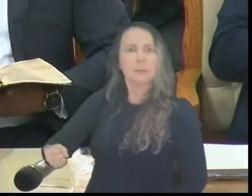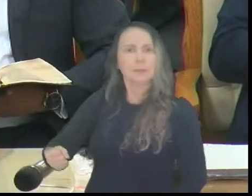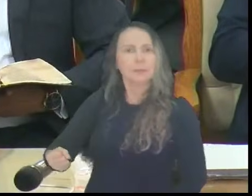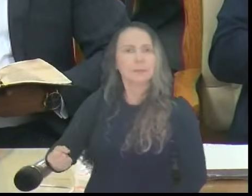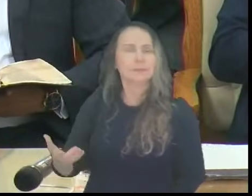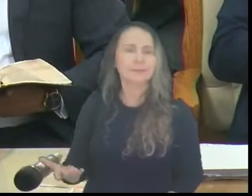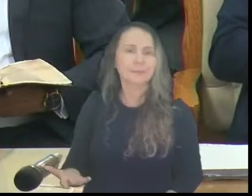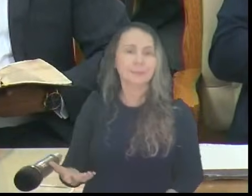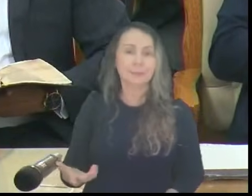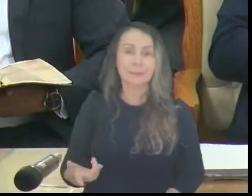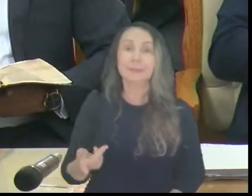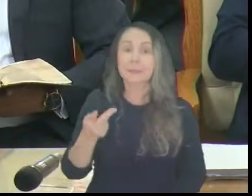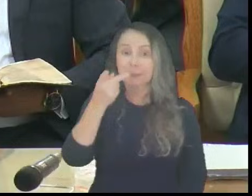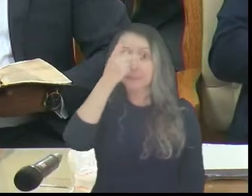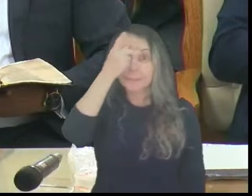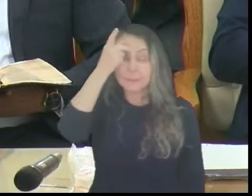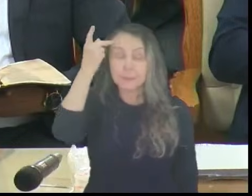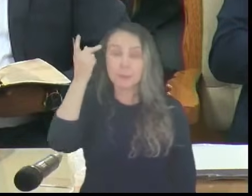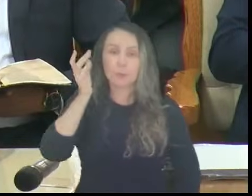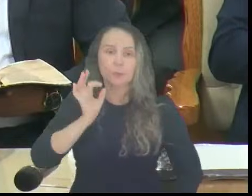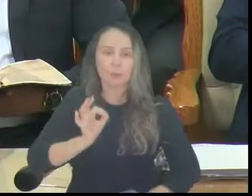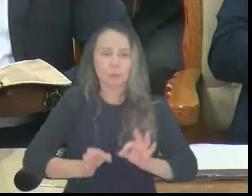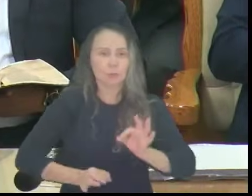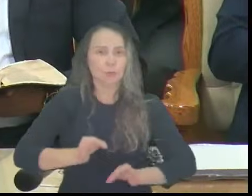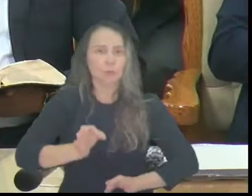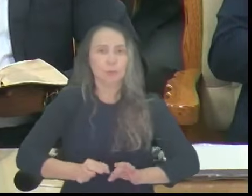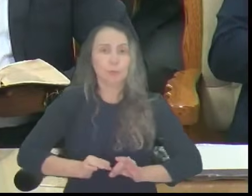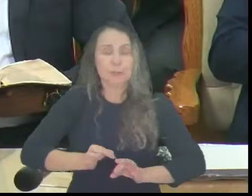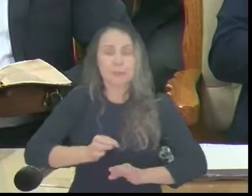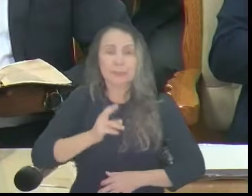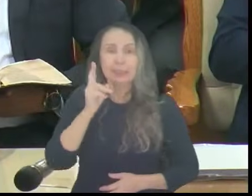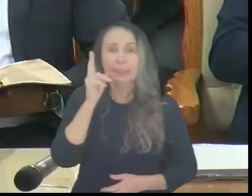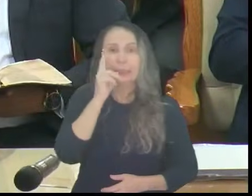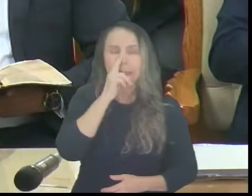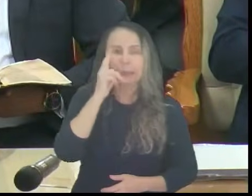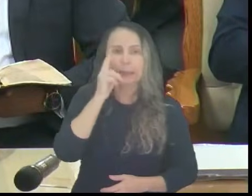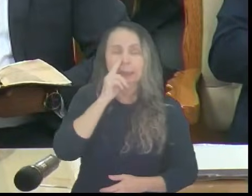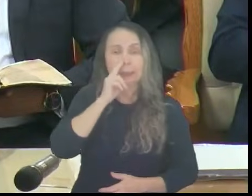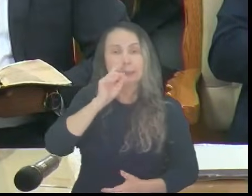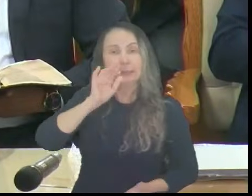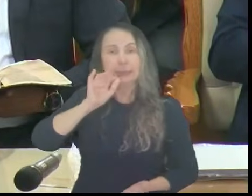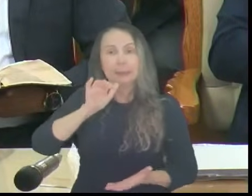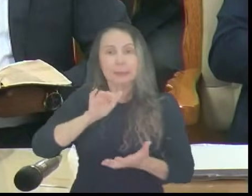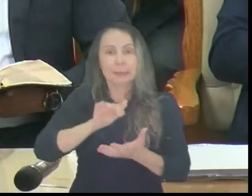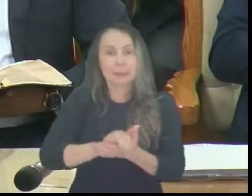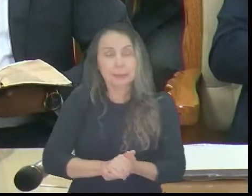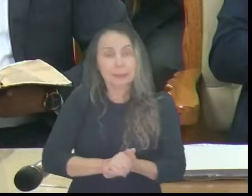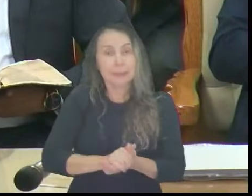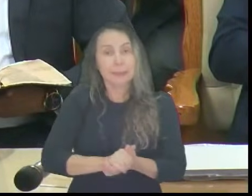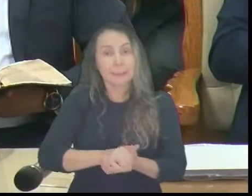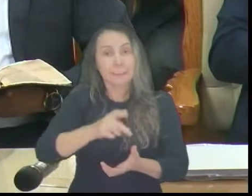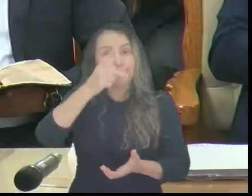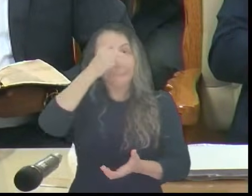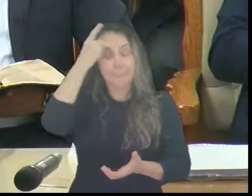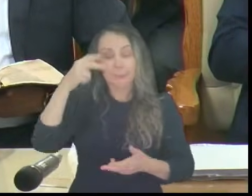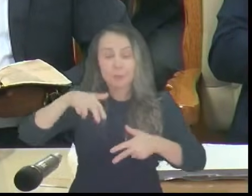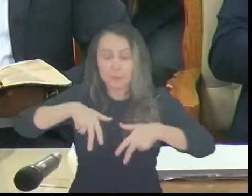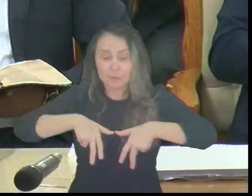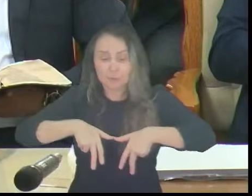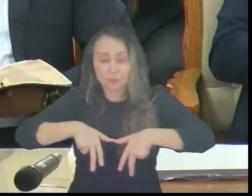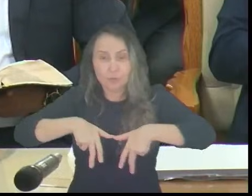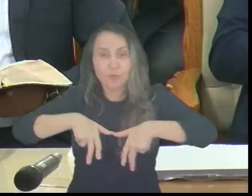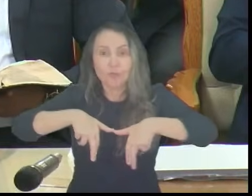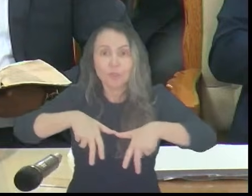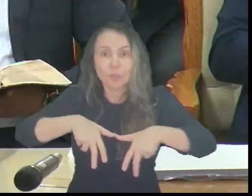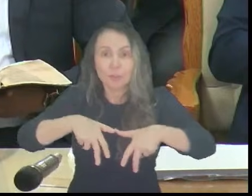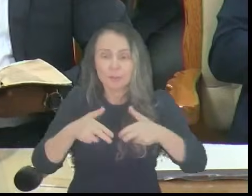Um juiz crente para fazer o casamento de pessoas do mesmo sexo. Olha agora, a lei